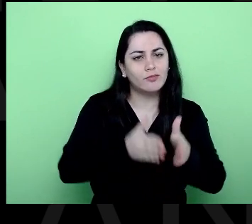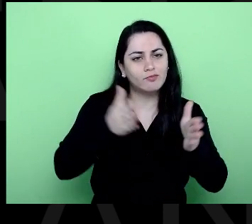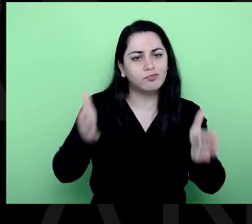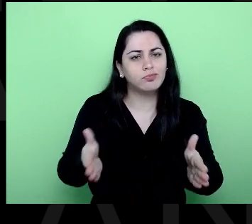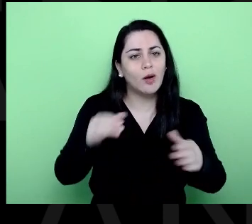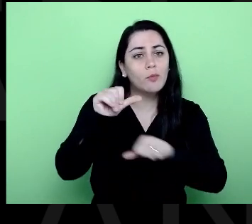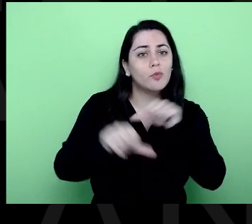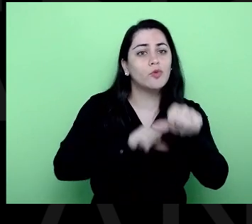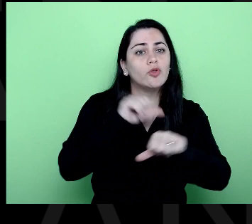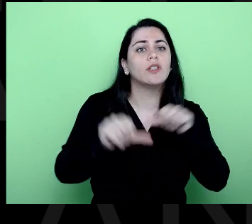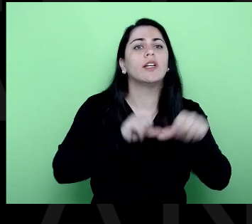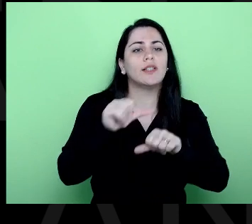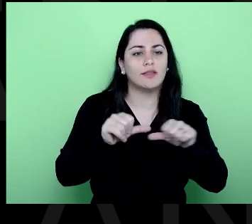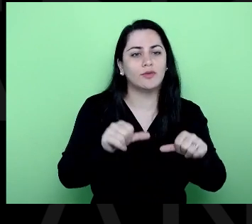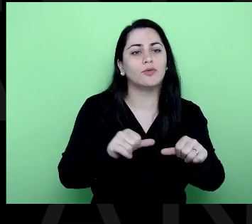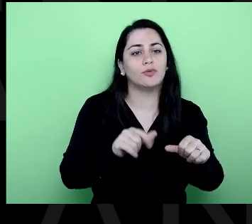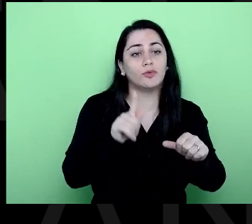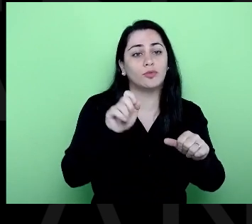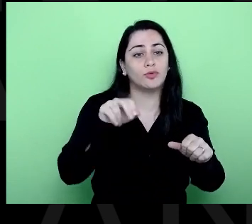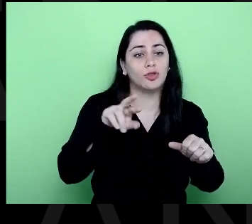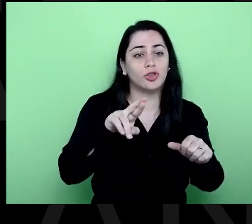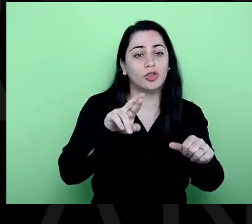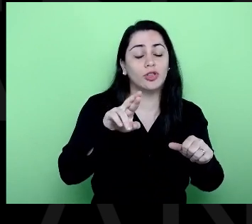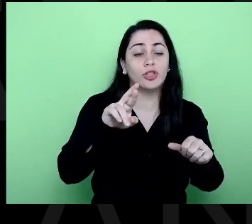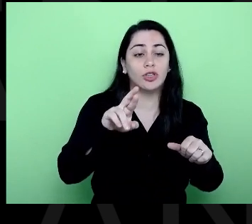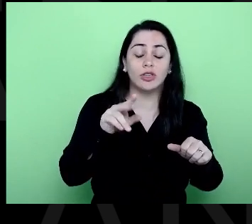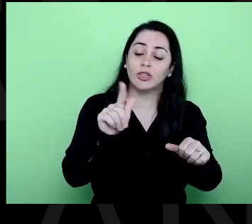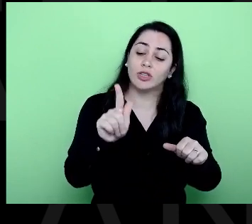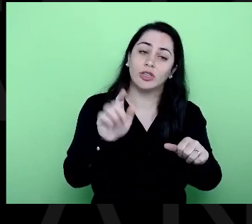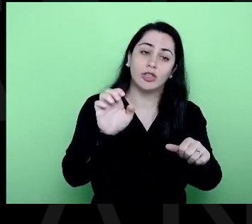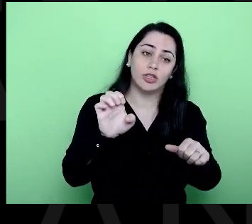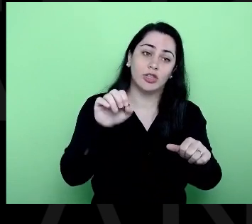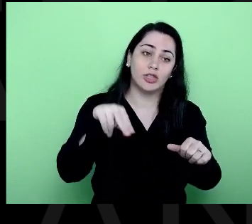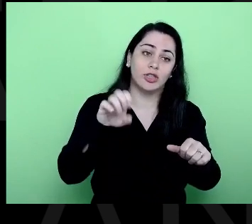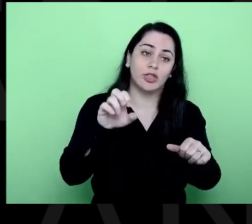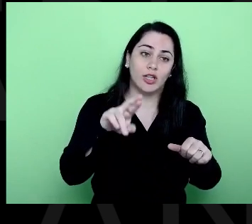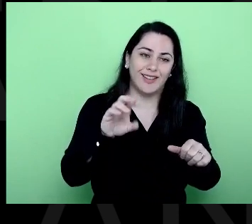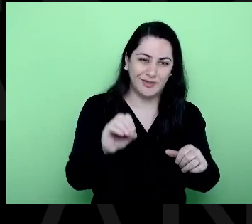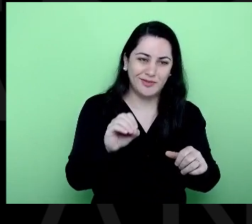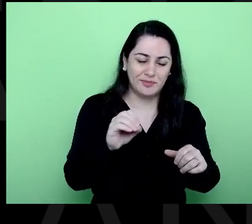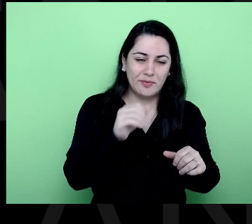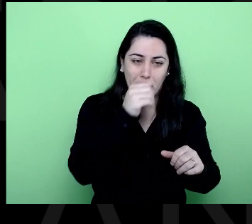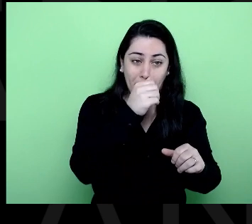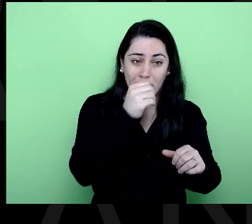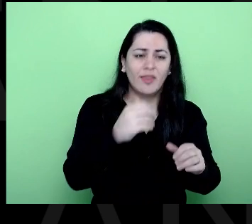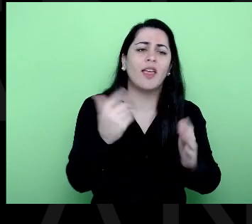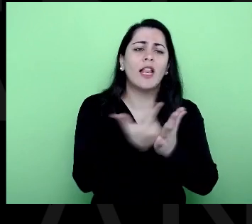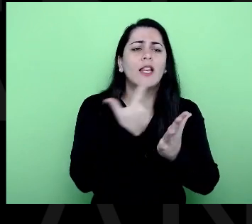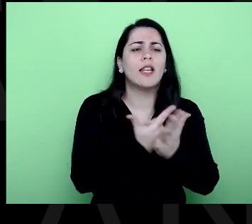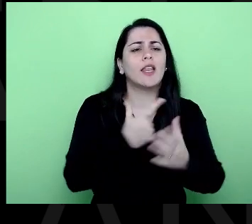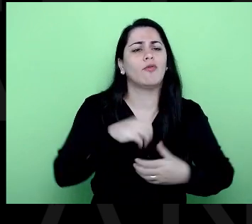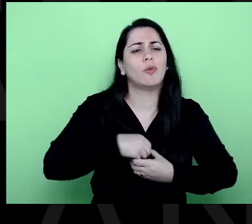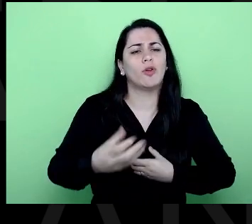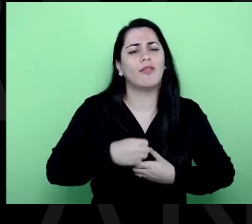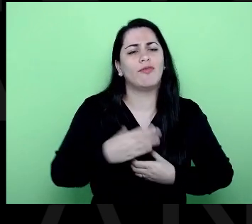no Brasil, né? Foi ali, foi, eu falei, porque eram biografias que chegavam, principalmente as